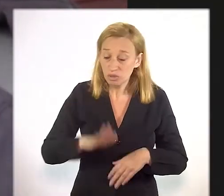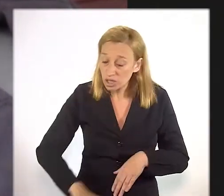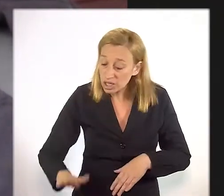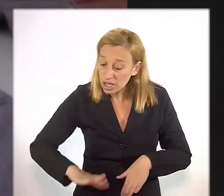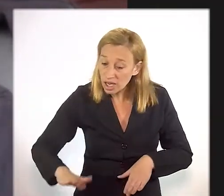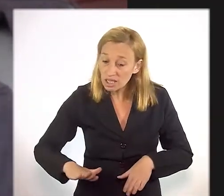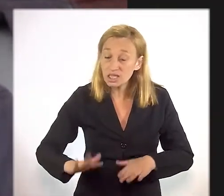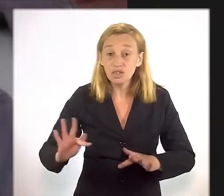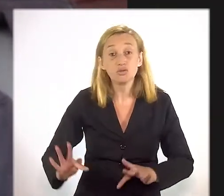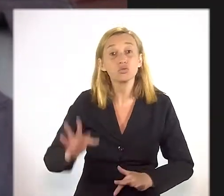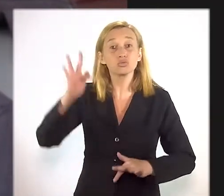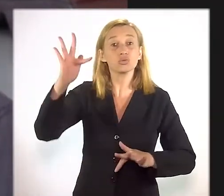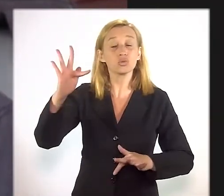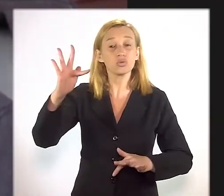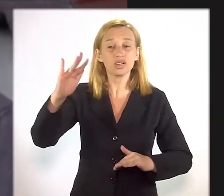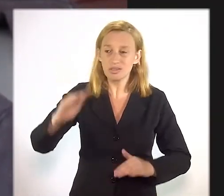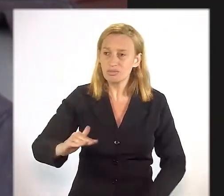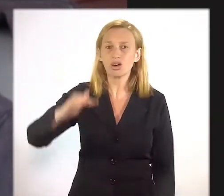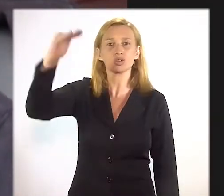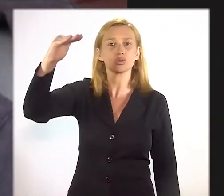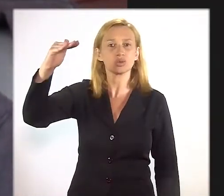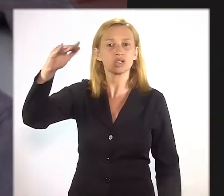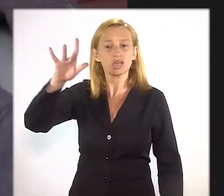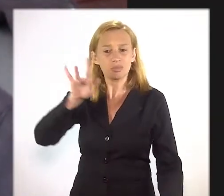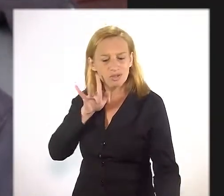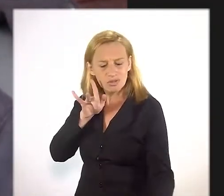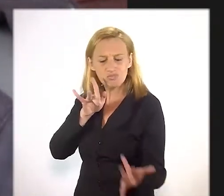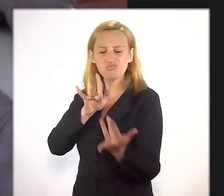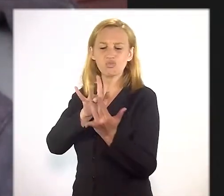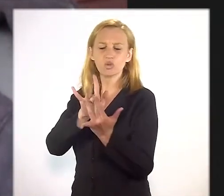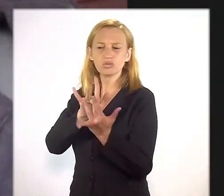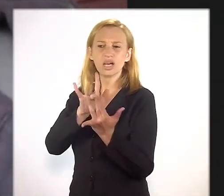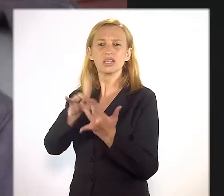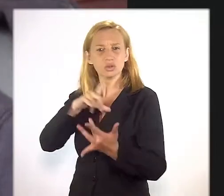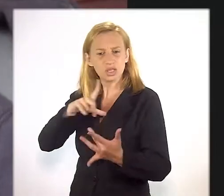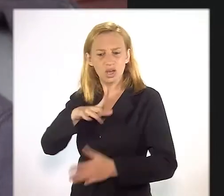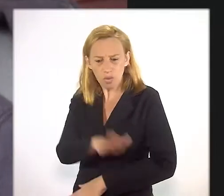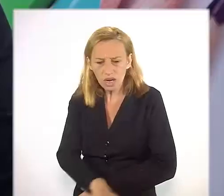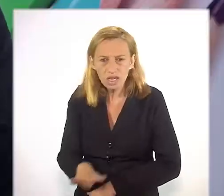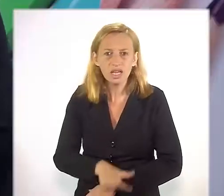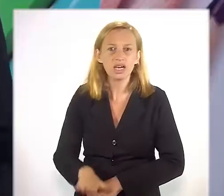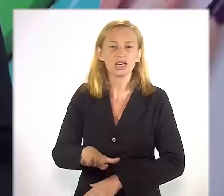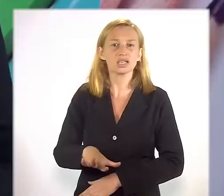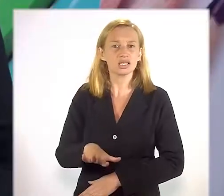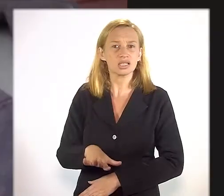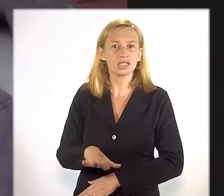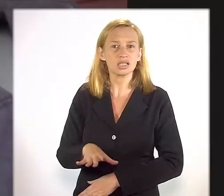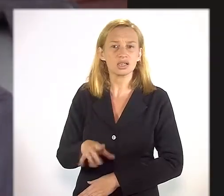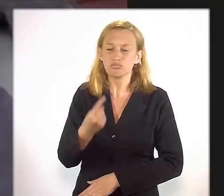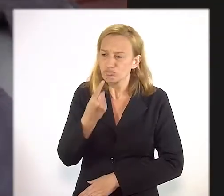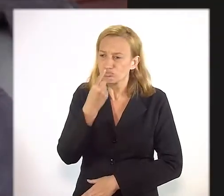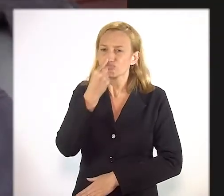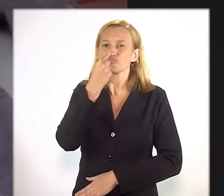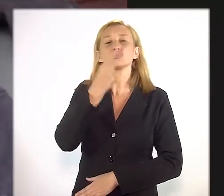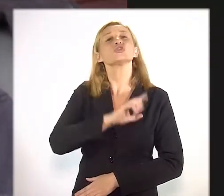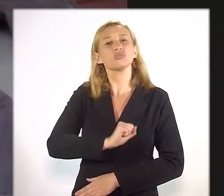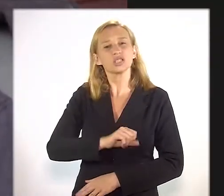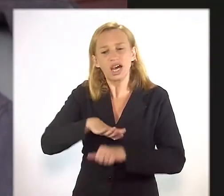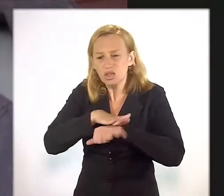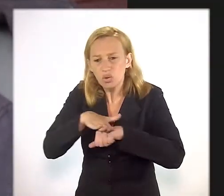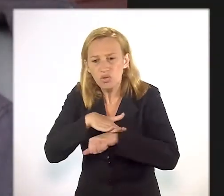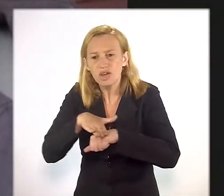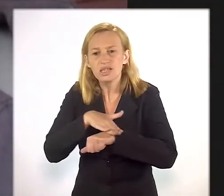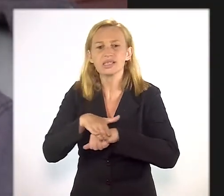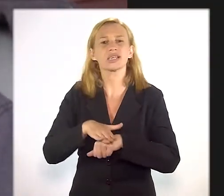tenho de criar um vínculo afetivo com ele. Eu perguntei-lhe o que é que tu queres ser. Ele olhou para mim, professor. com aquele palato, não é?